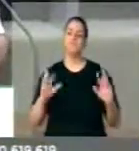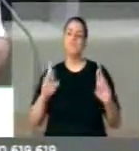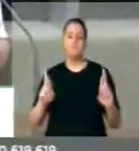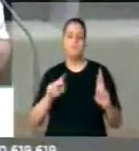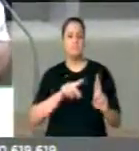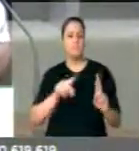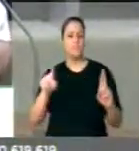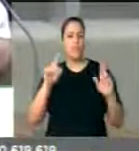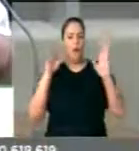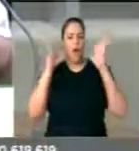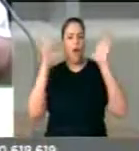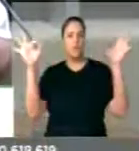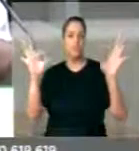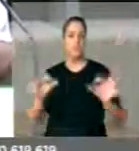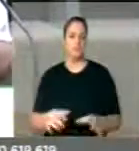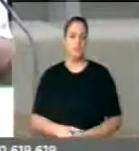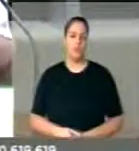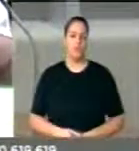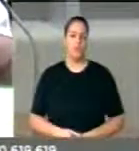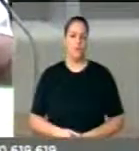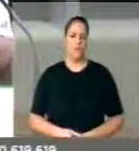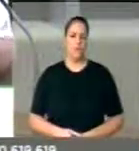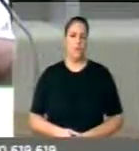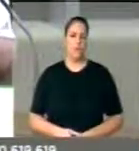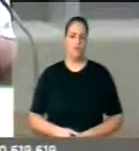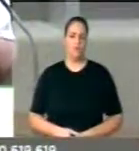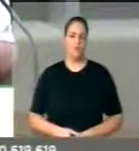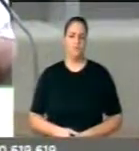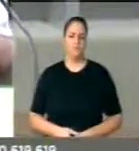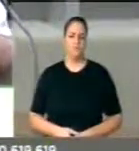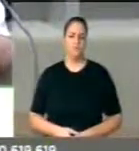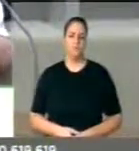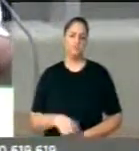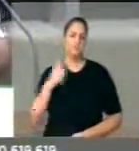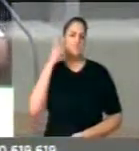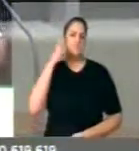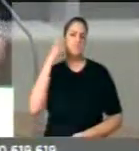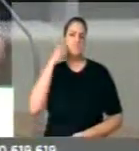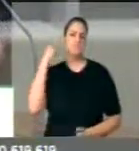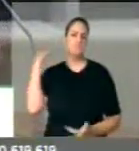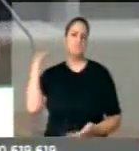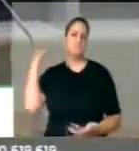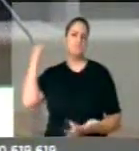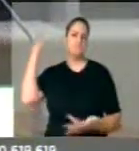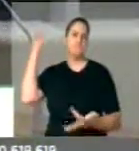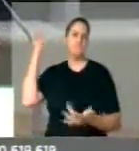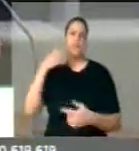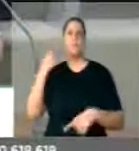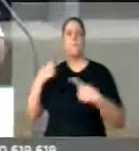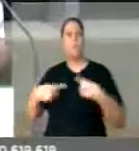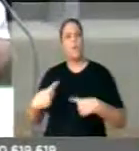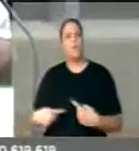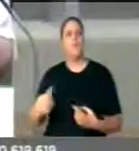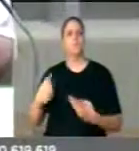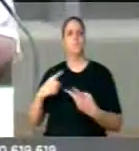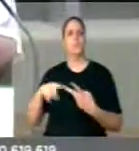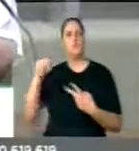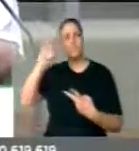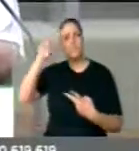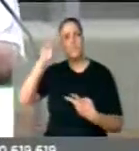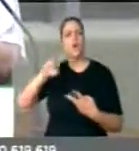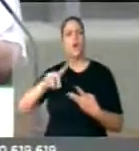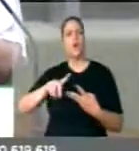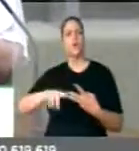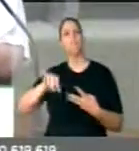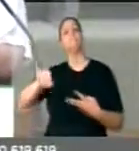e avaliem o significado político e histórico se esta Casa eleger a